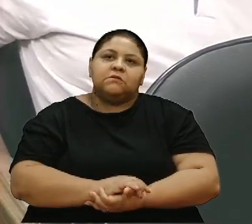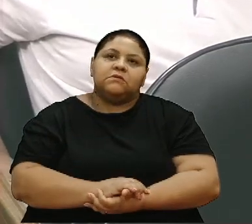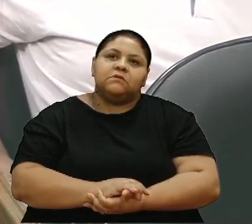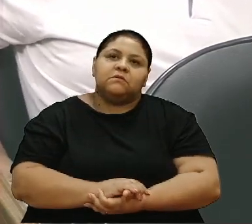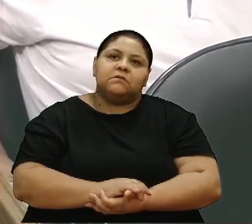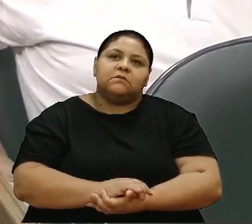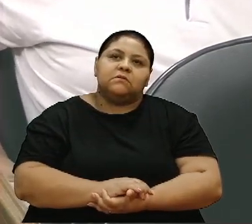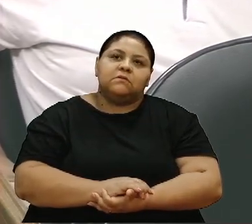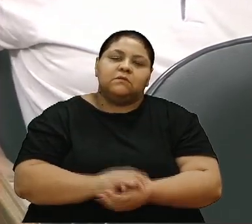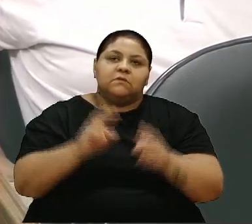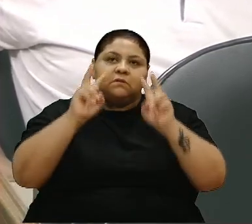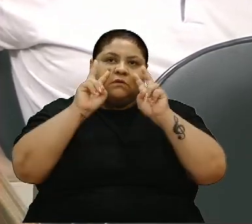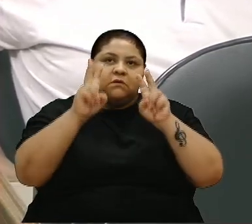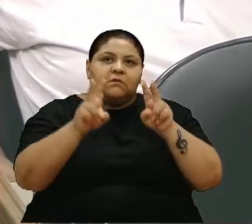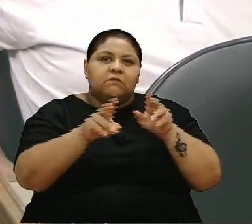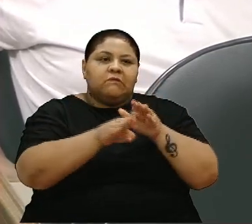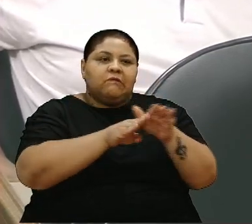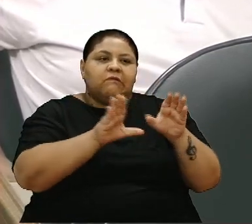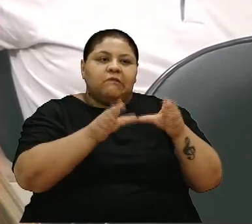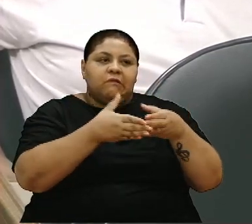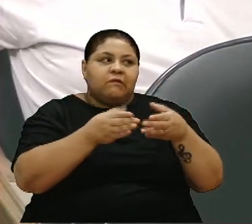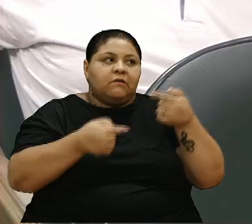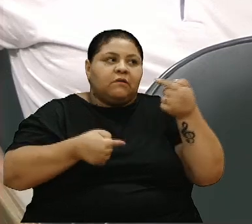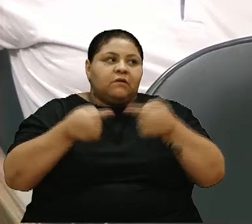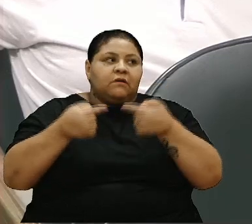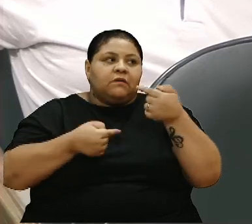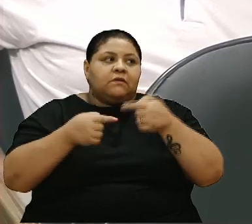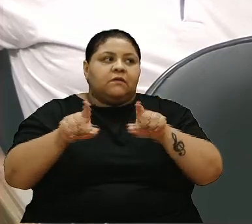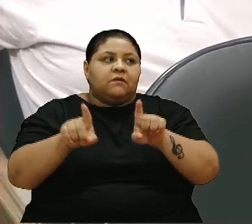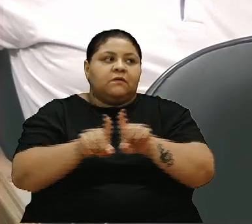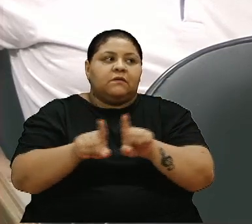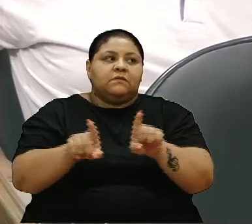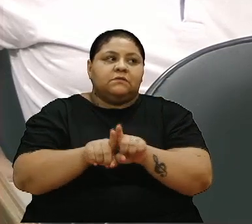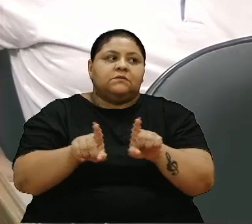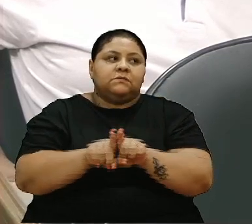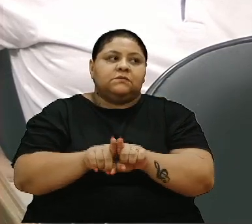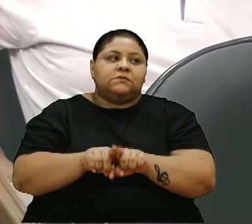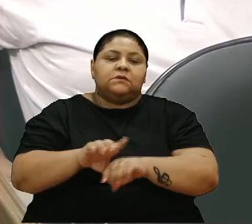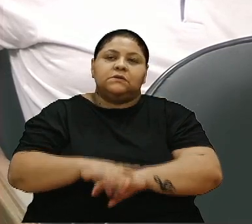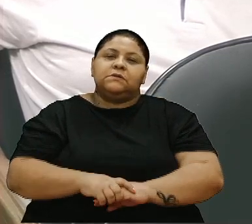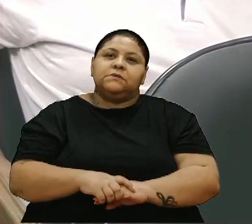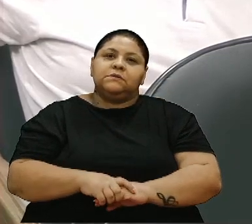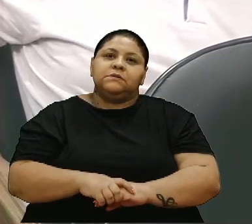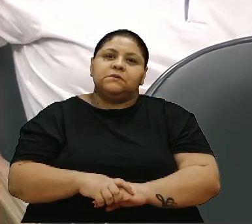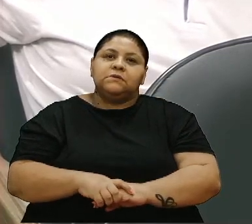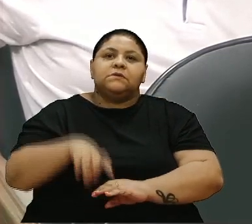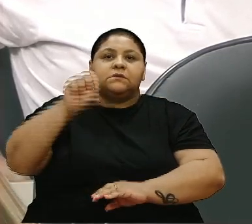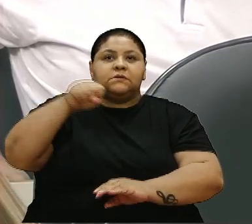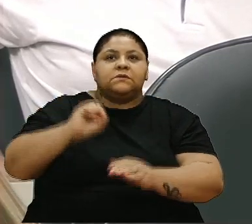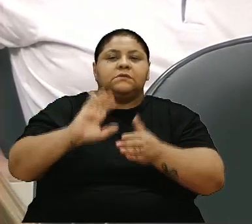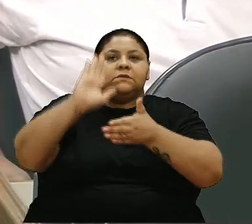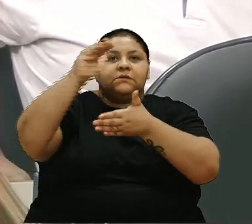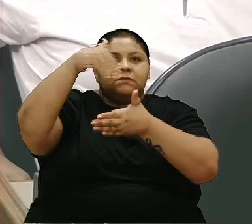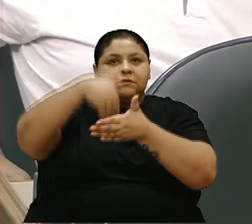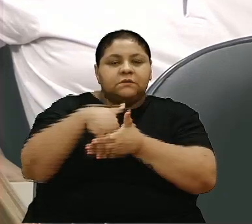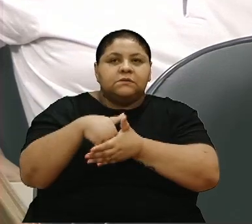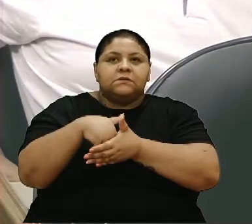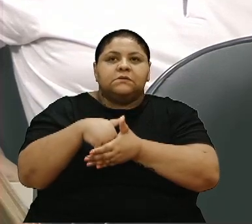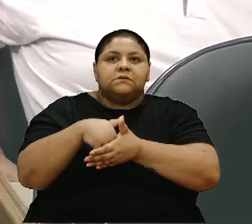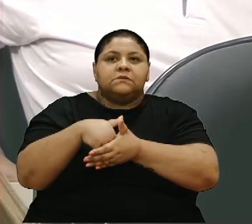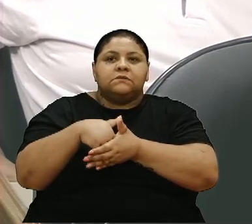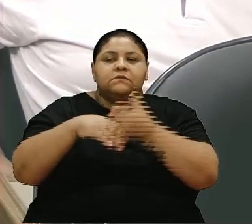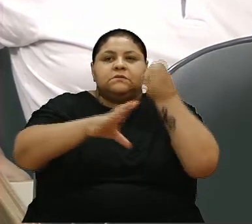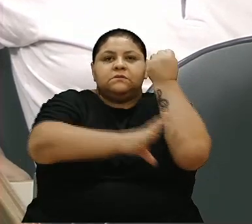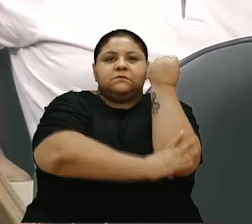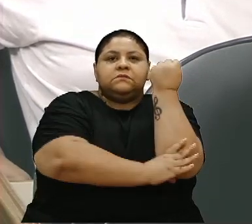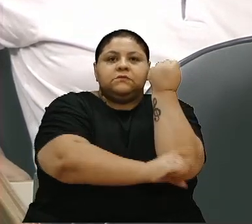Vir também o conselho aqui debater e botar o ponto deles, também acredito que não vai mudar nada. Sim, é votada a moção aqui sobre o